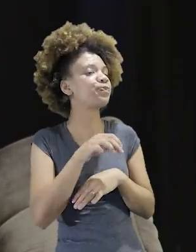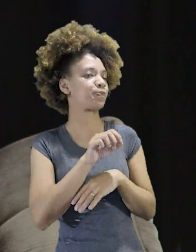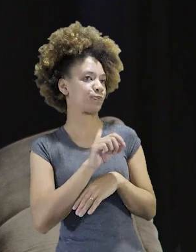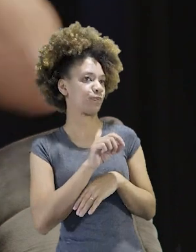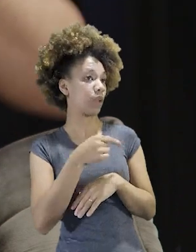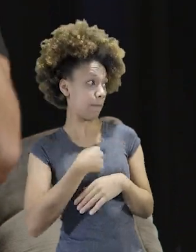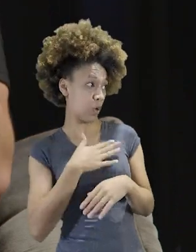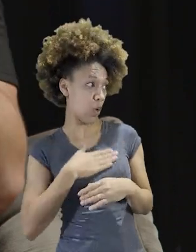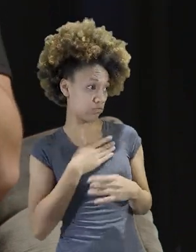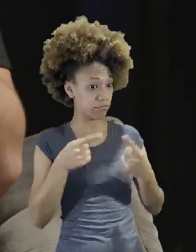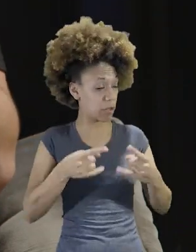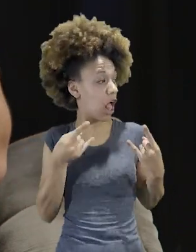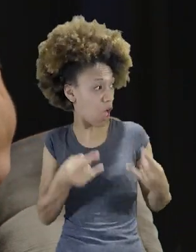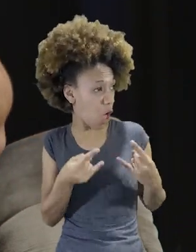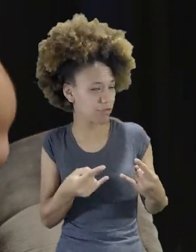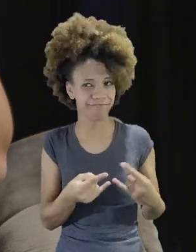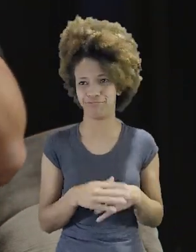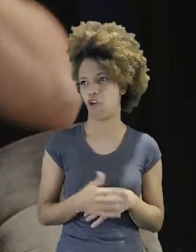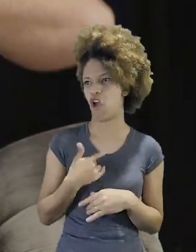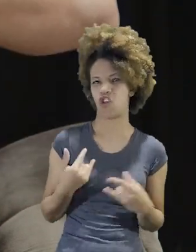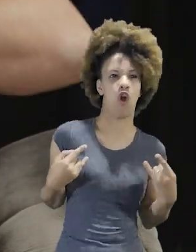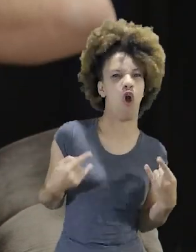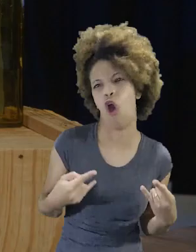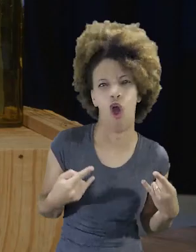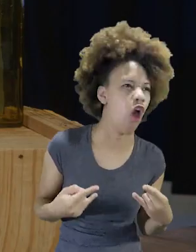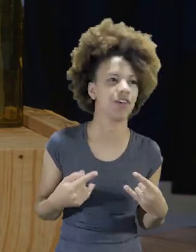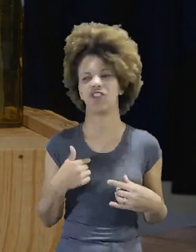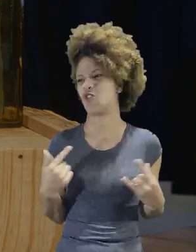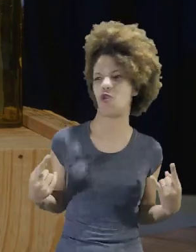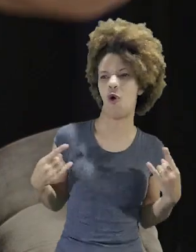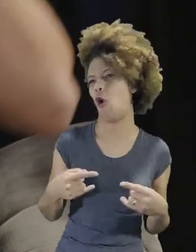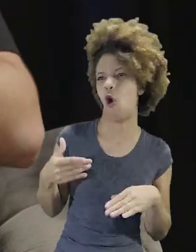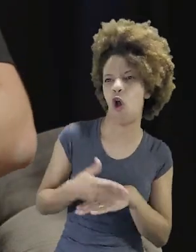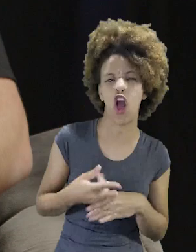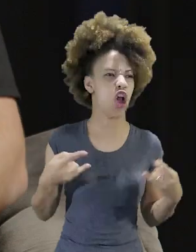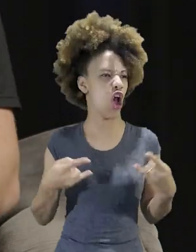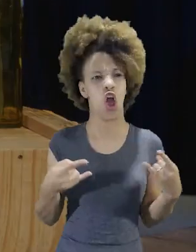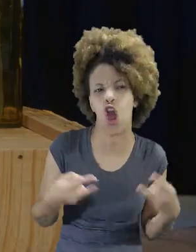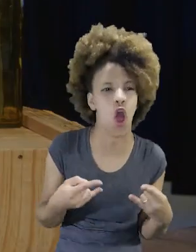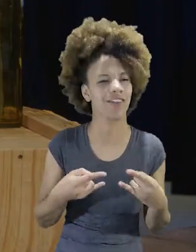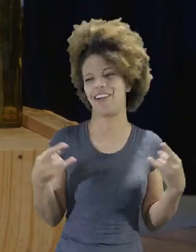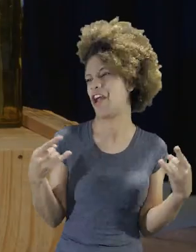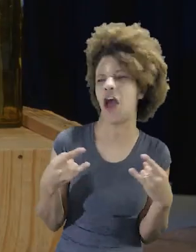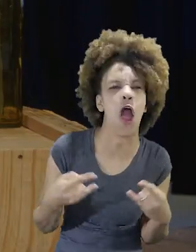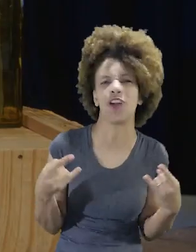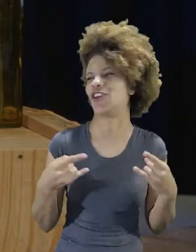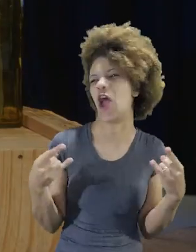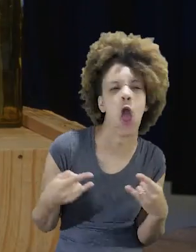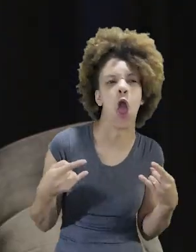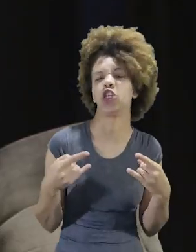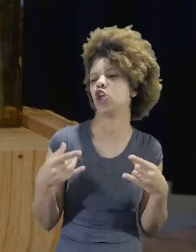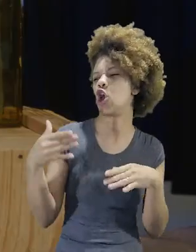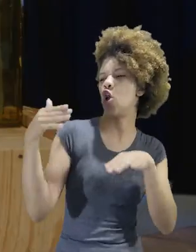eu sou do rock eu sou do rock eu sou eu sou rock pauleira sabe eu sou do